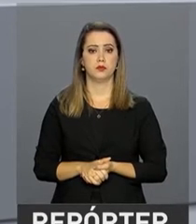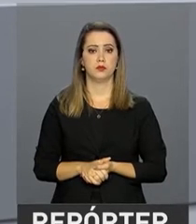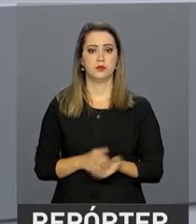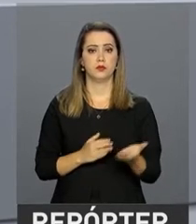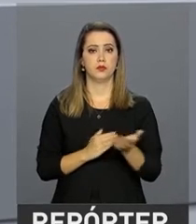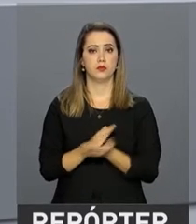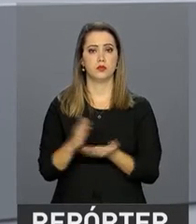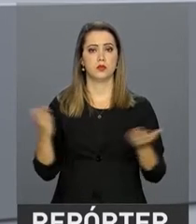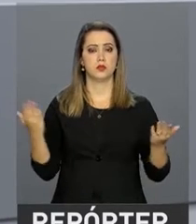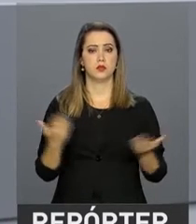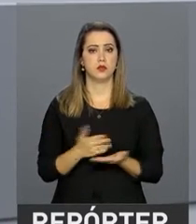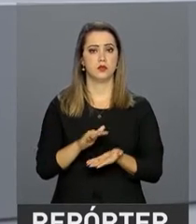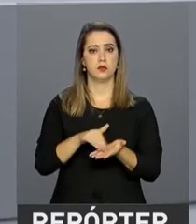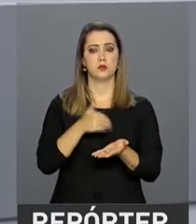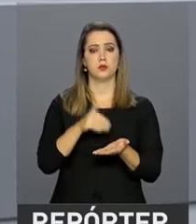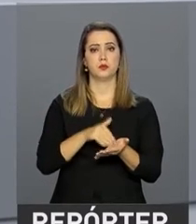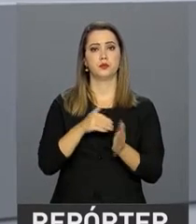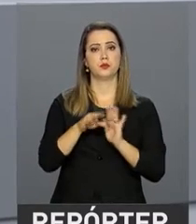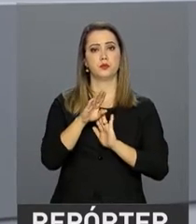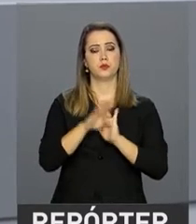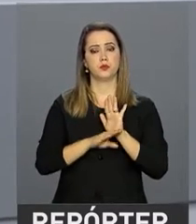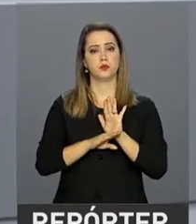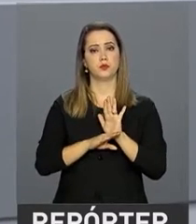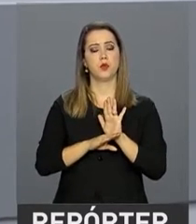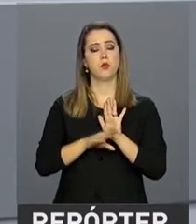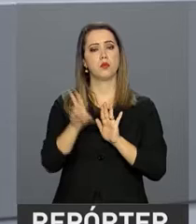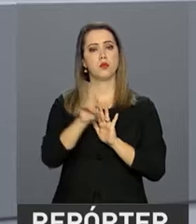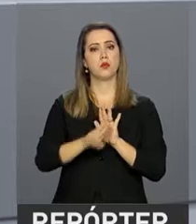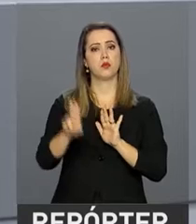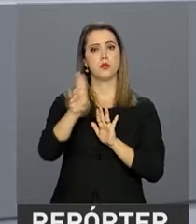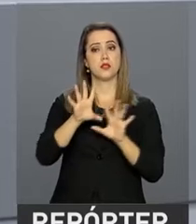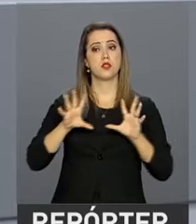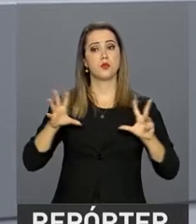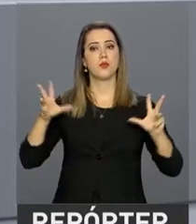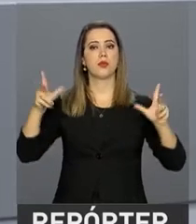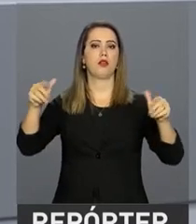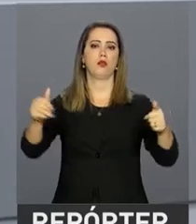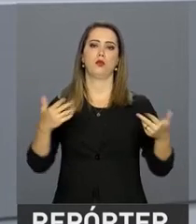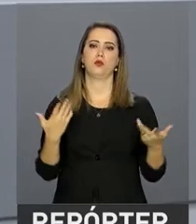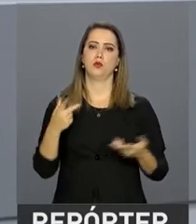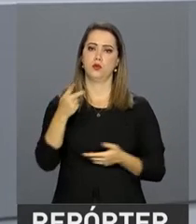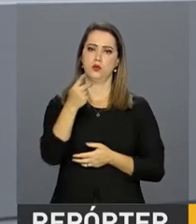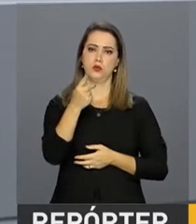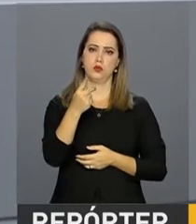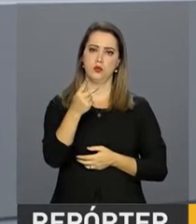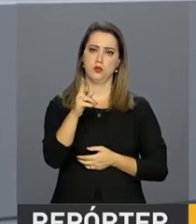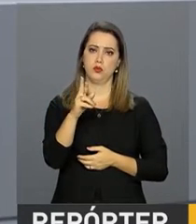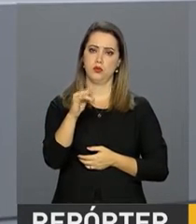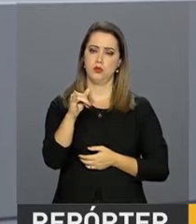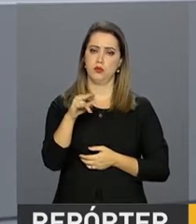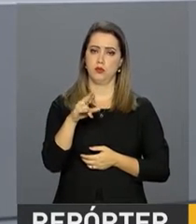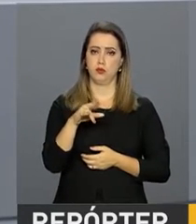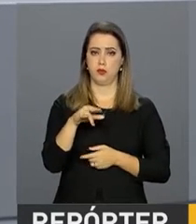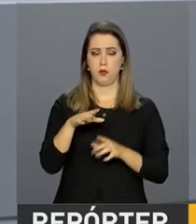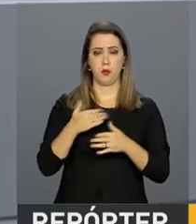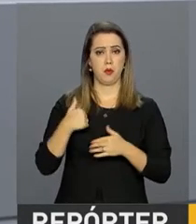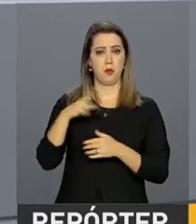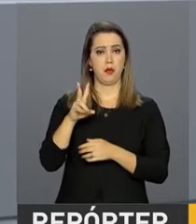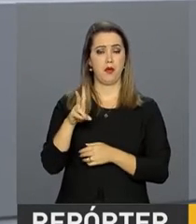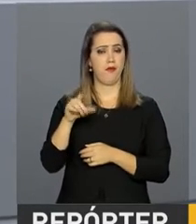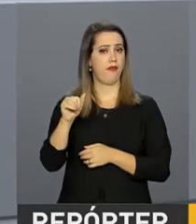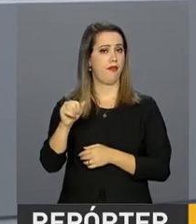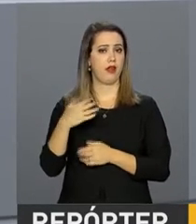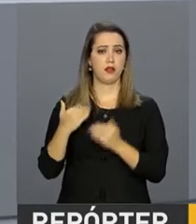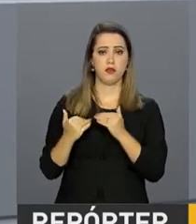começaram hoje as inscrições para o programa universidade para todos o prouni vai oferecer o maior número de vagas desde que foi